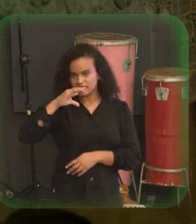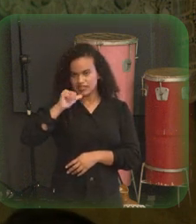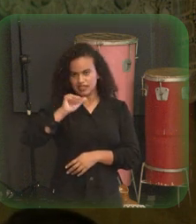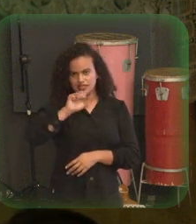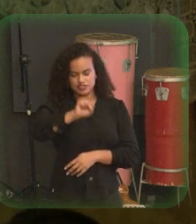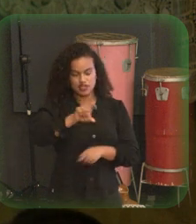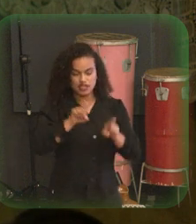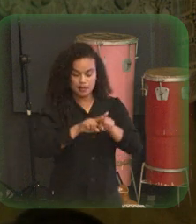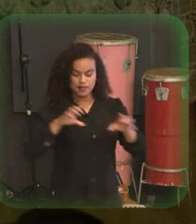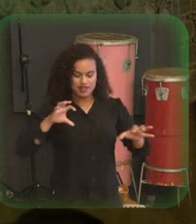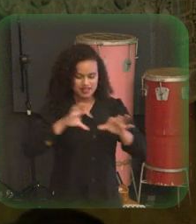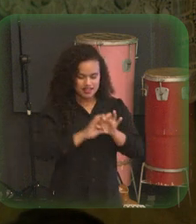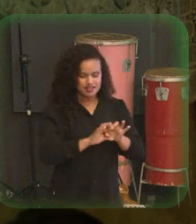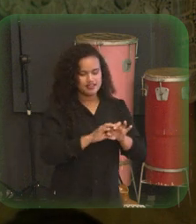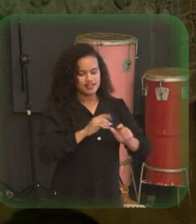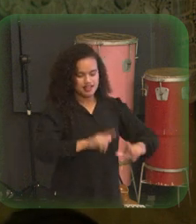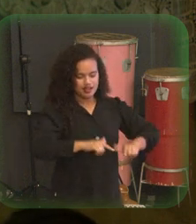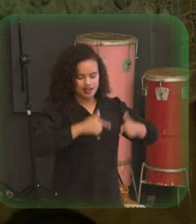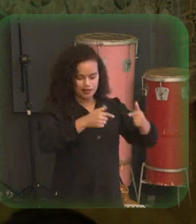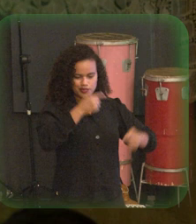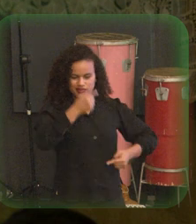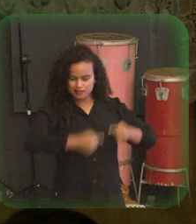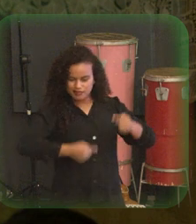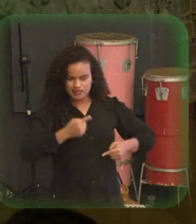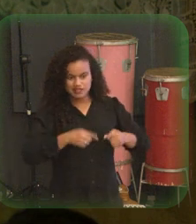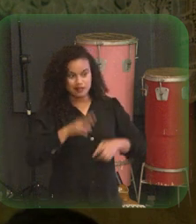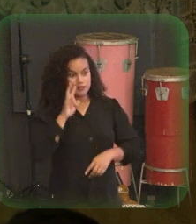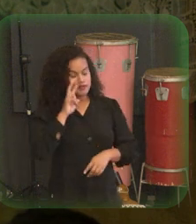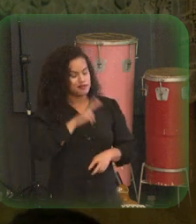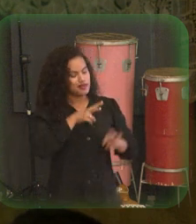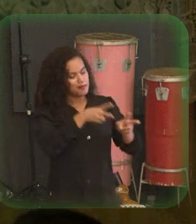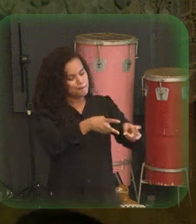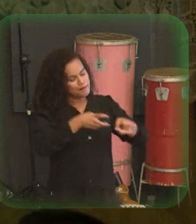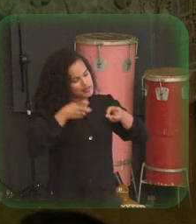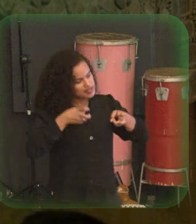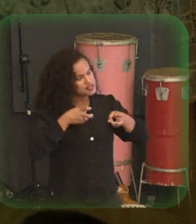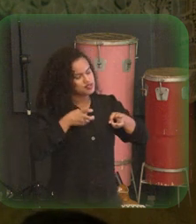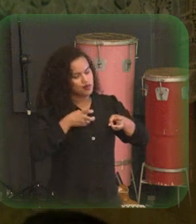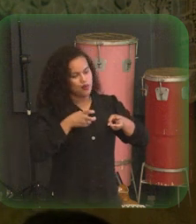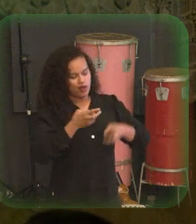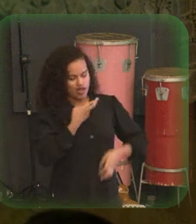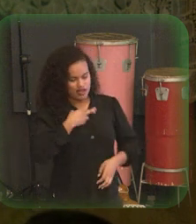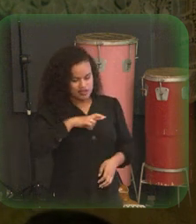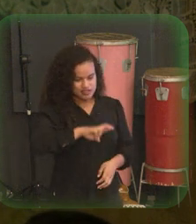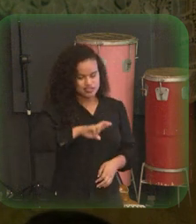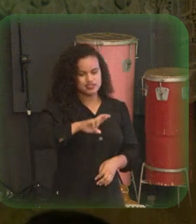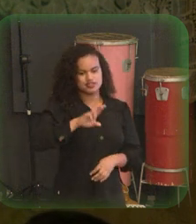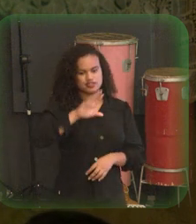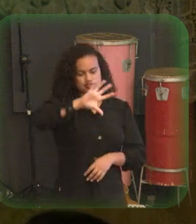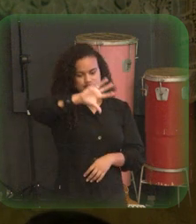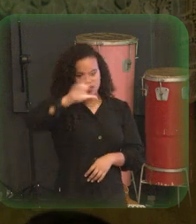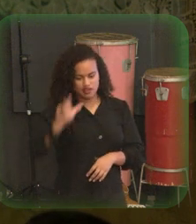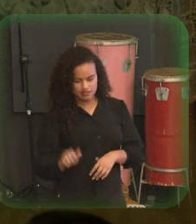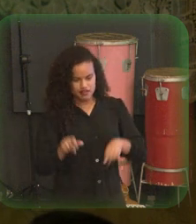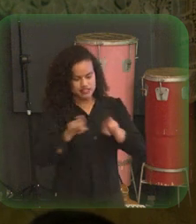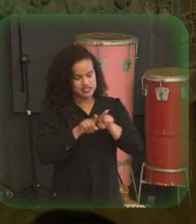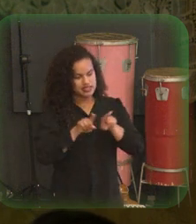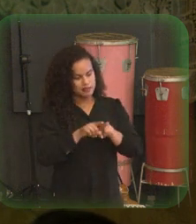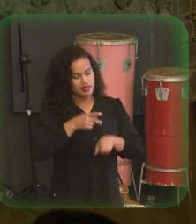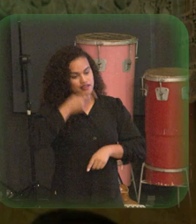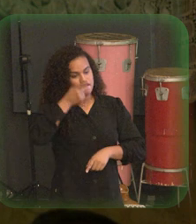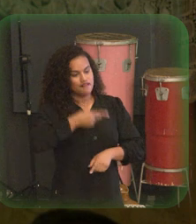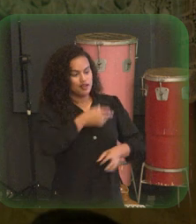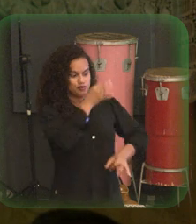política. Então vejam que, de alguma maneira, as religiões africanas, né, e falando necessariamente de justiça e falando de